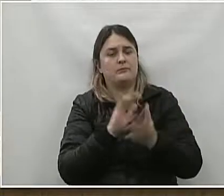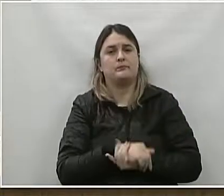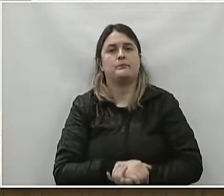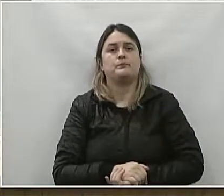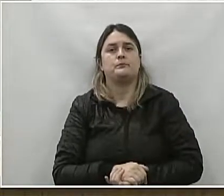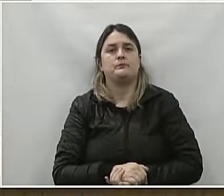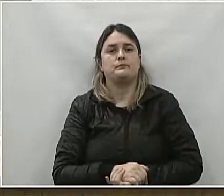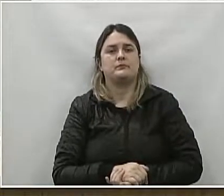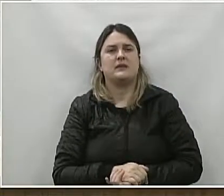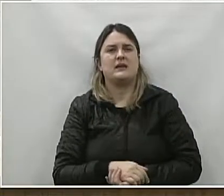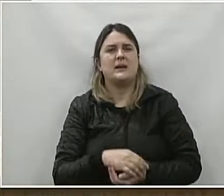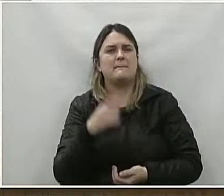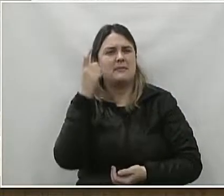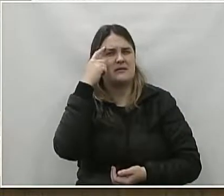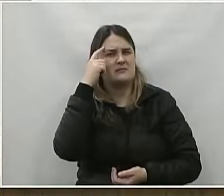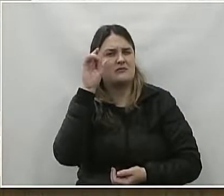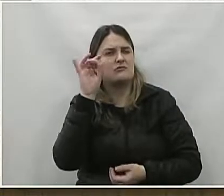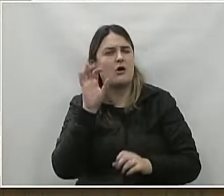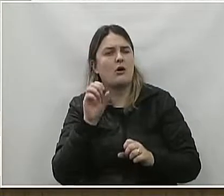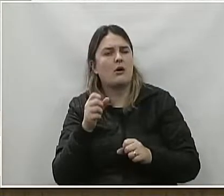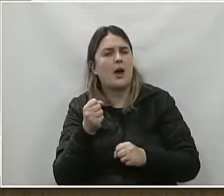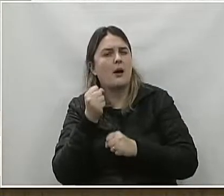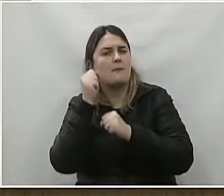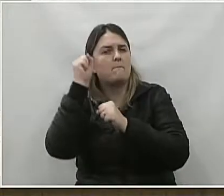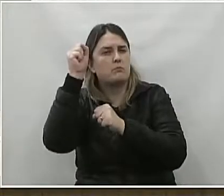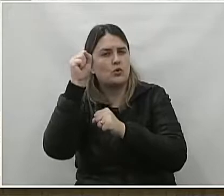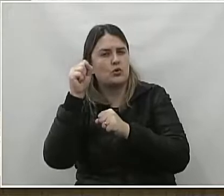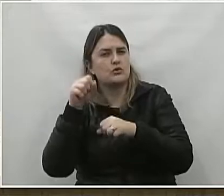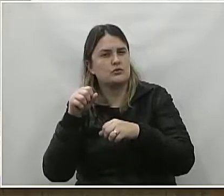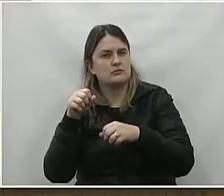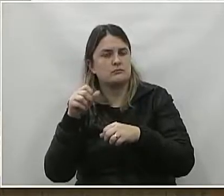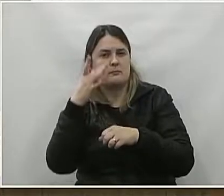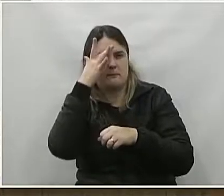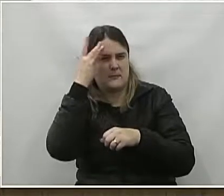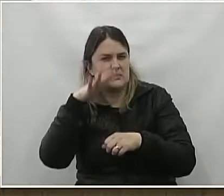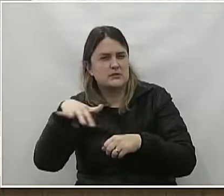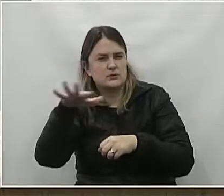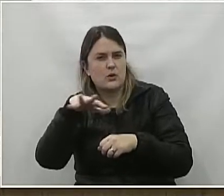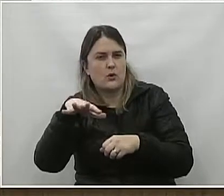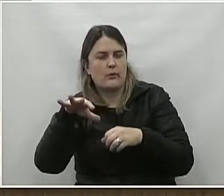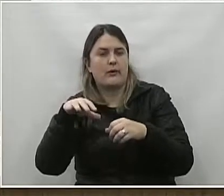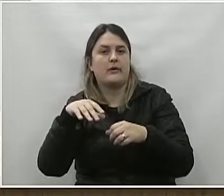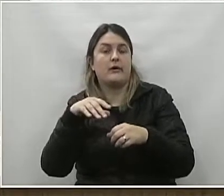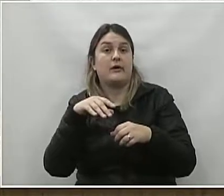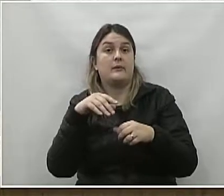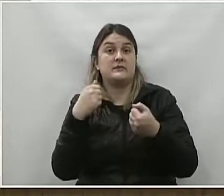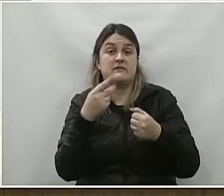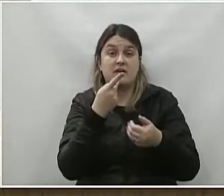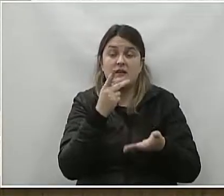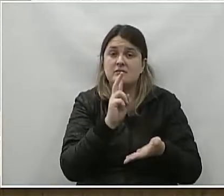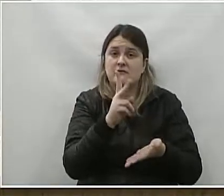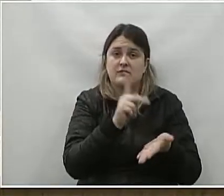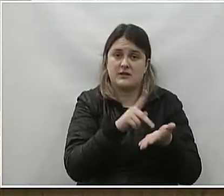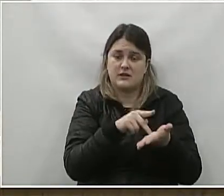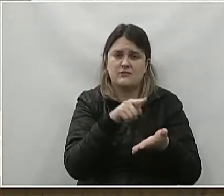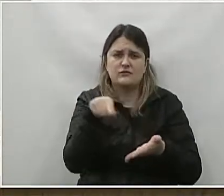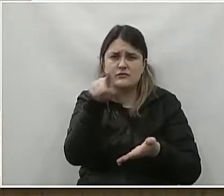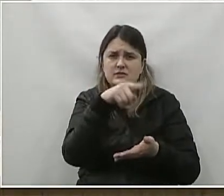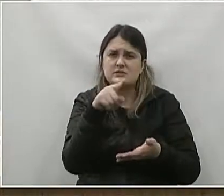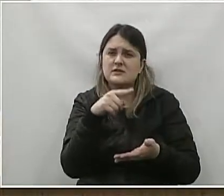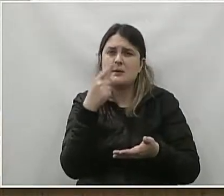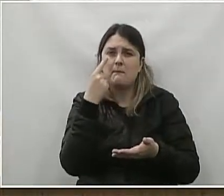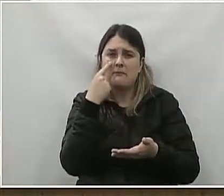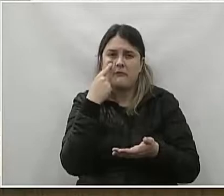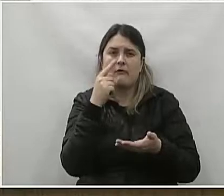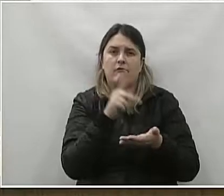claro. Jogar para a torcida é uma coisa, agora a verdade é outra história. Então, busquem a verdade